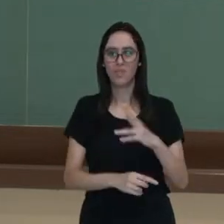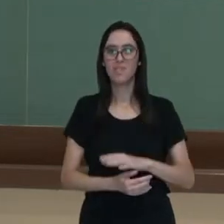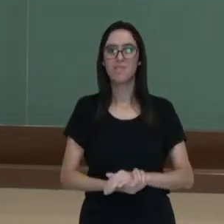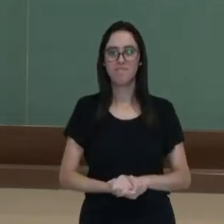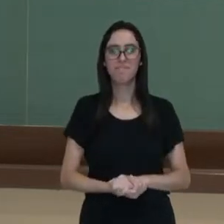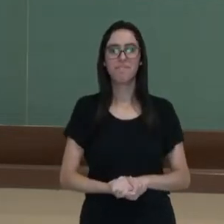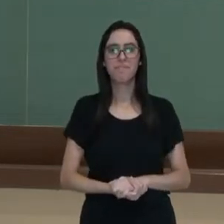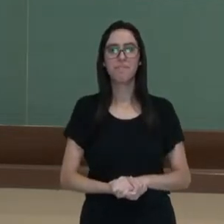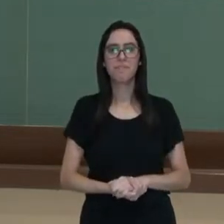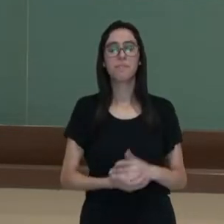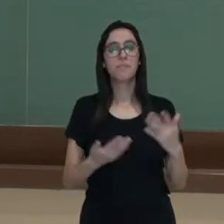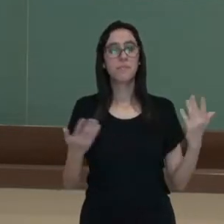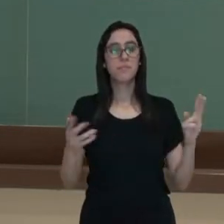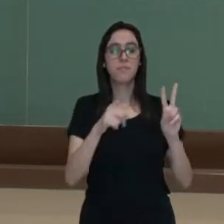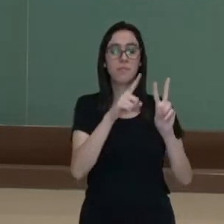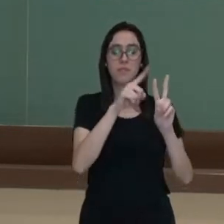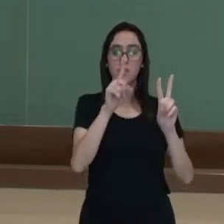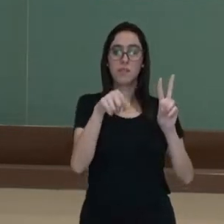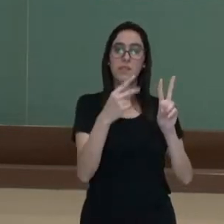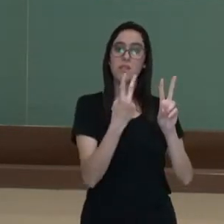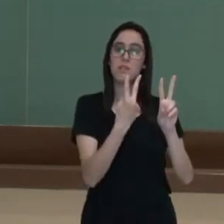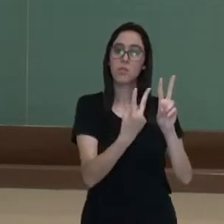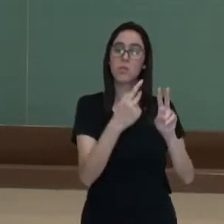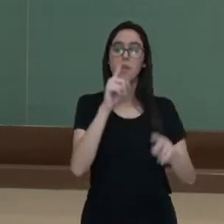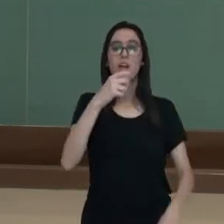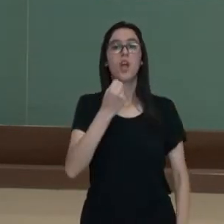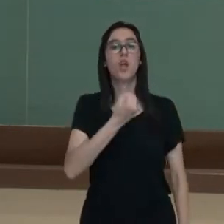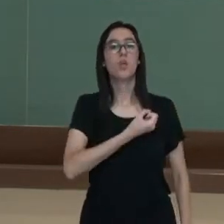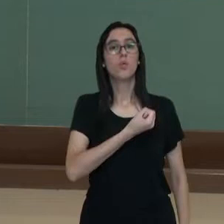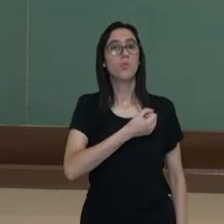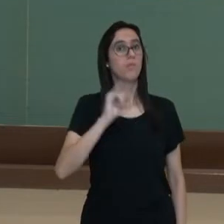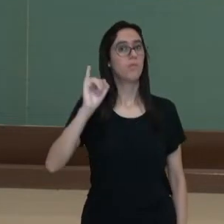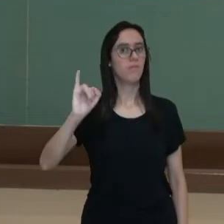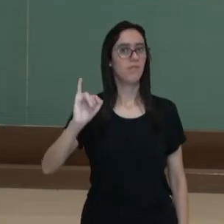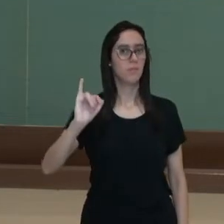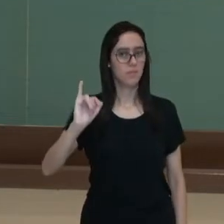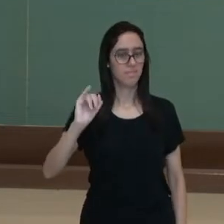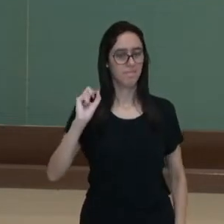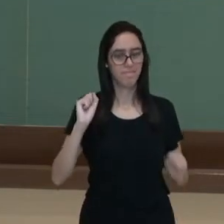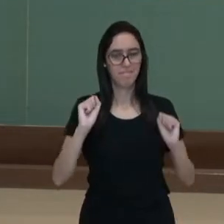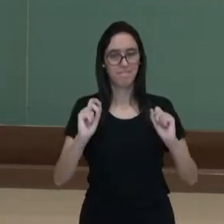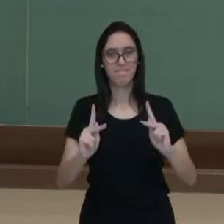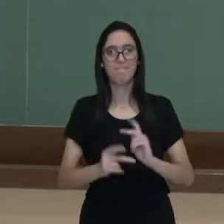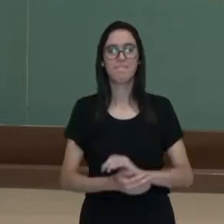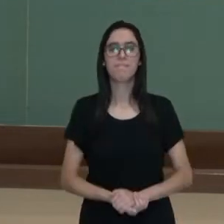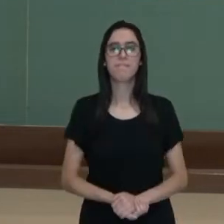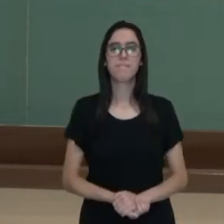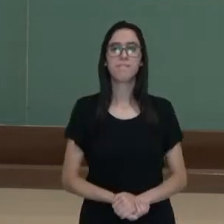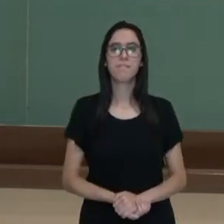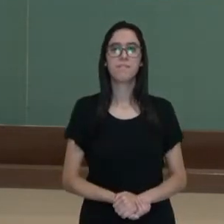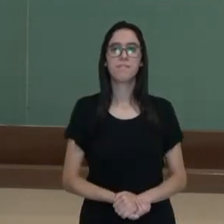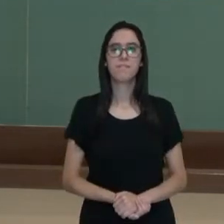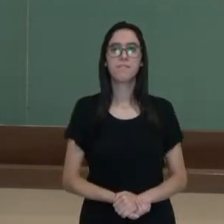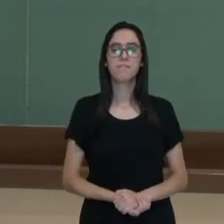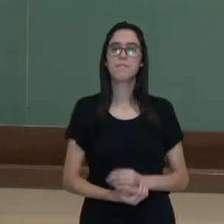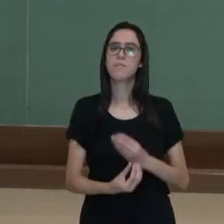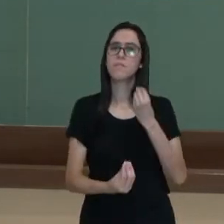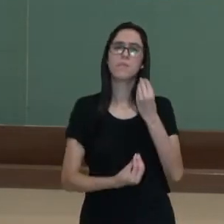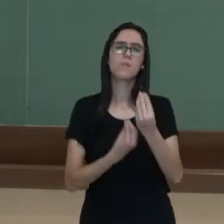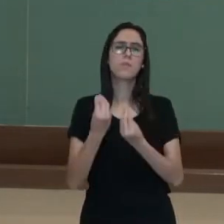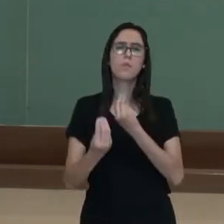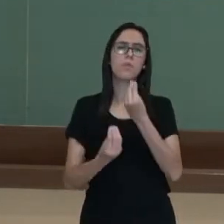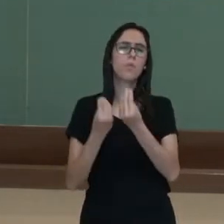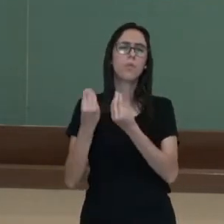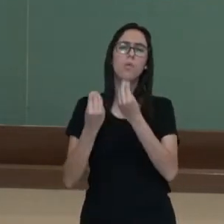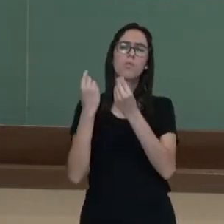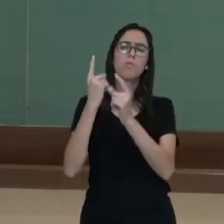muito bem, raiz de 2 é um número irracional, ok? Como é possível localizar raiz